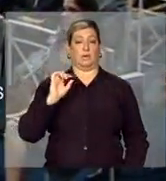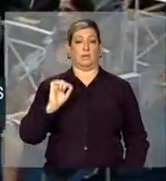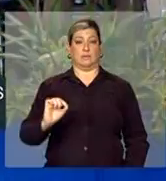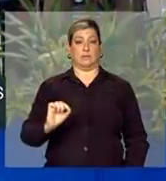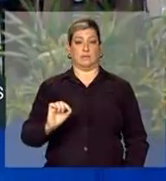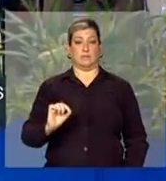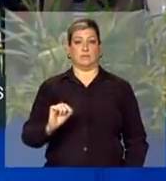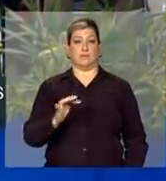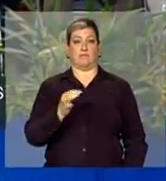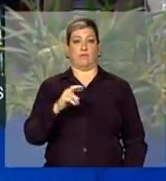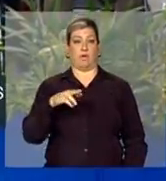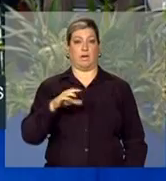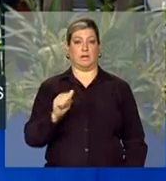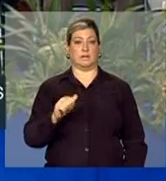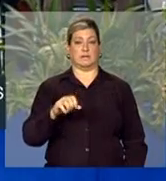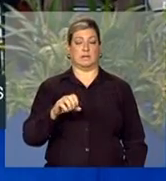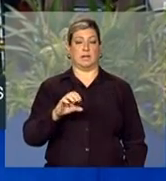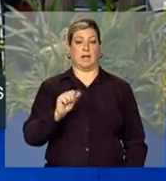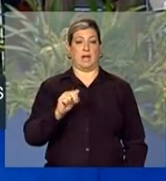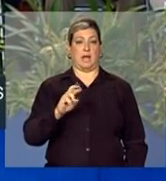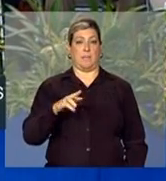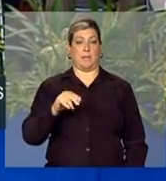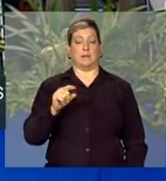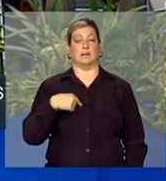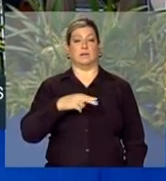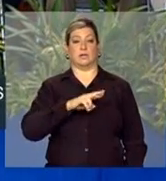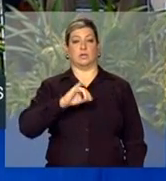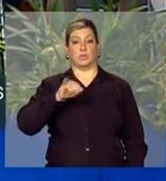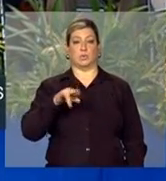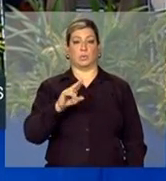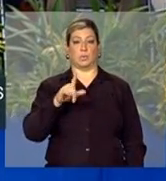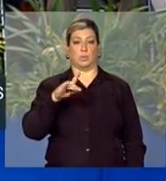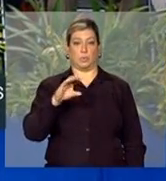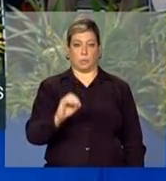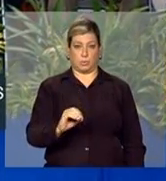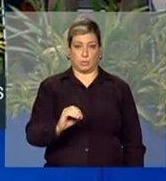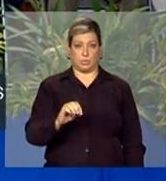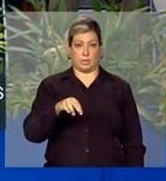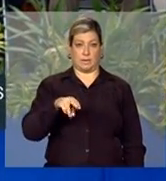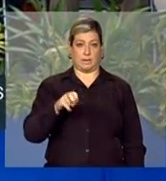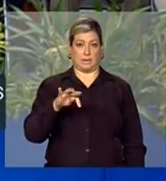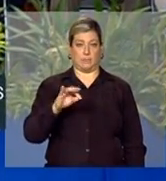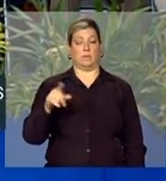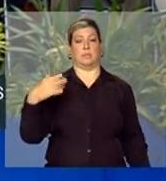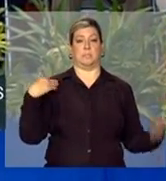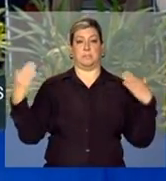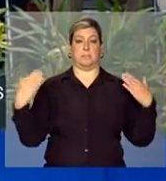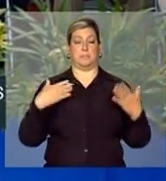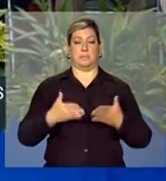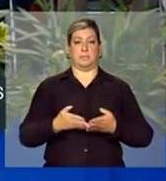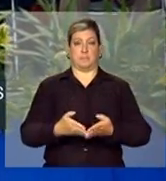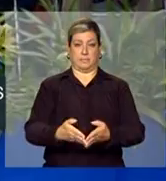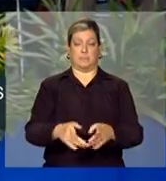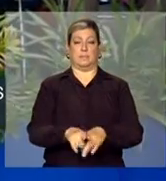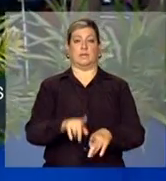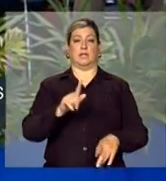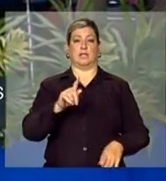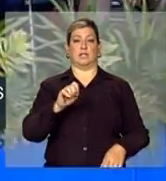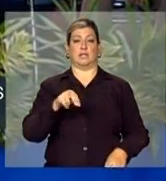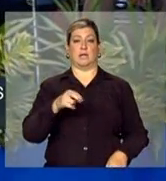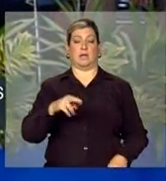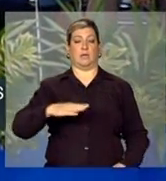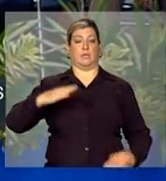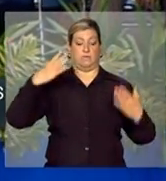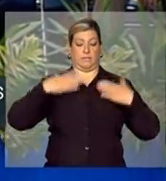Forças Armadas, almirante de esquadra Júlio Soares de Moura Neto, da Marinha, general de